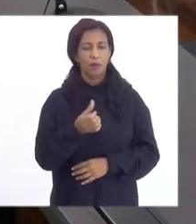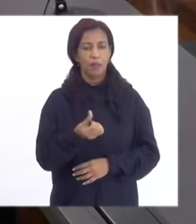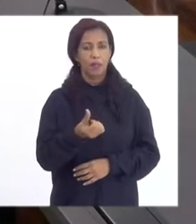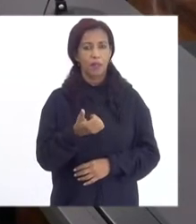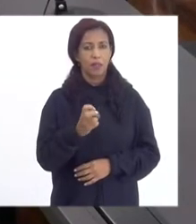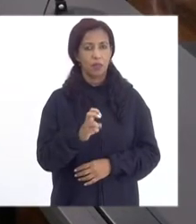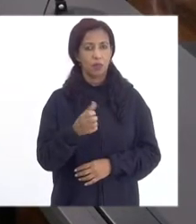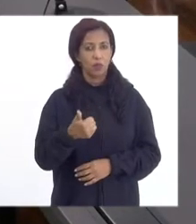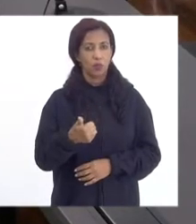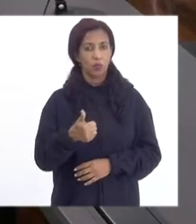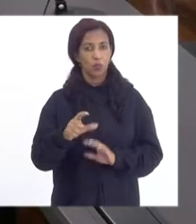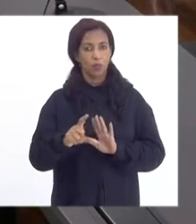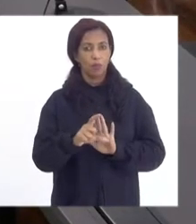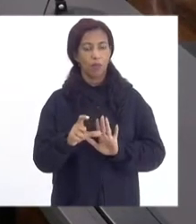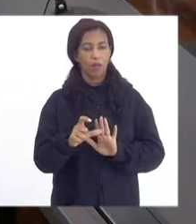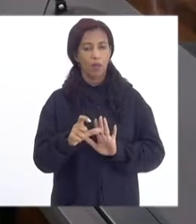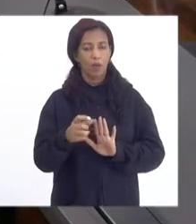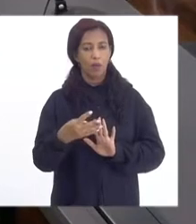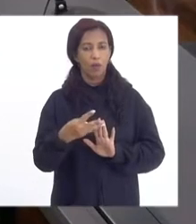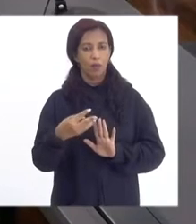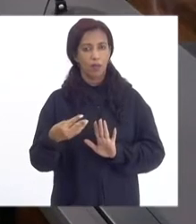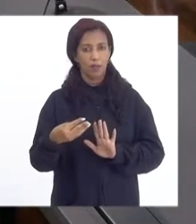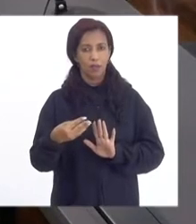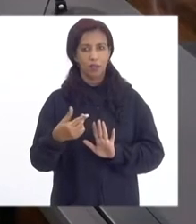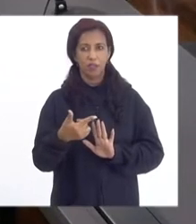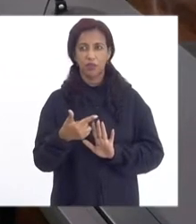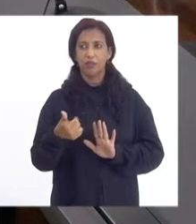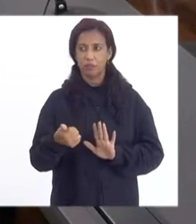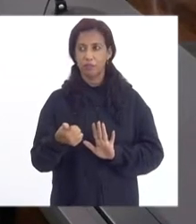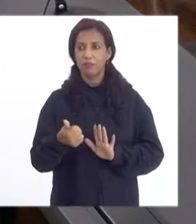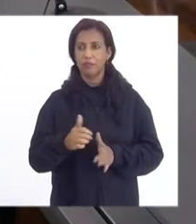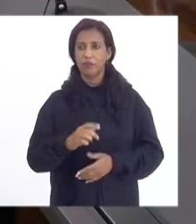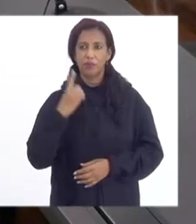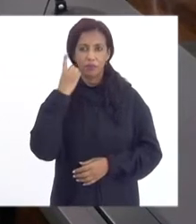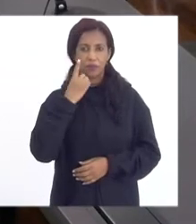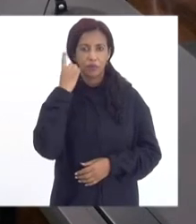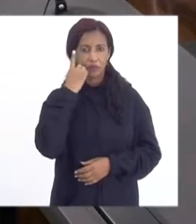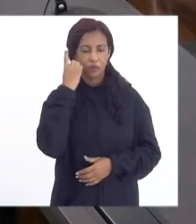65/2020, combinado com o parágrafo 2º do artigo 43 do regimento interno, convoco os senhores deputados,